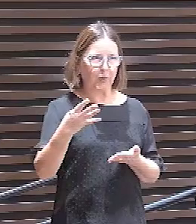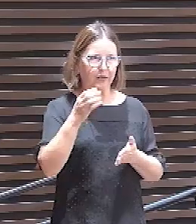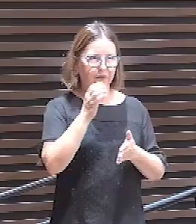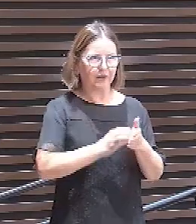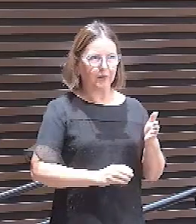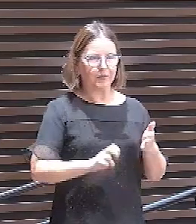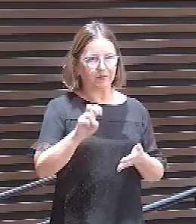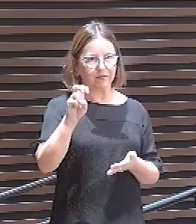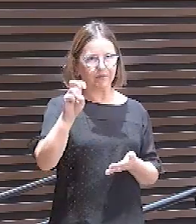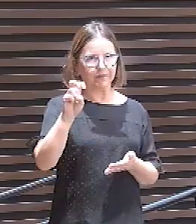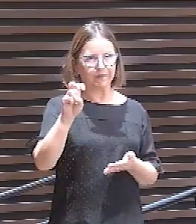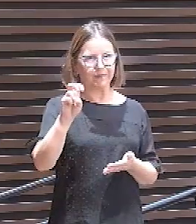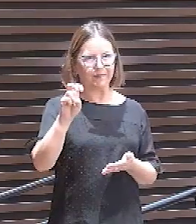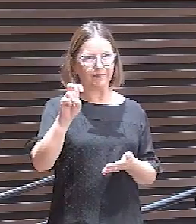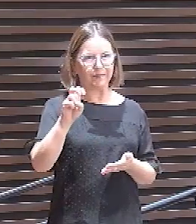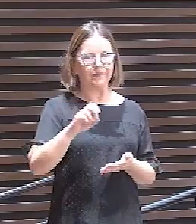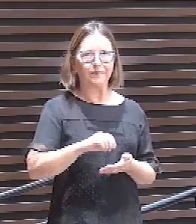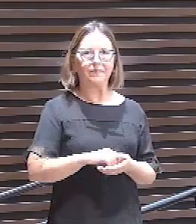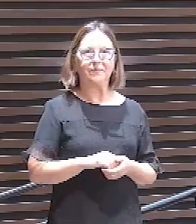5.